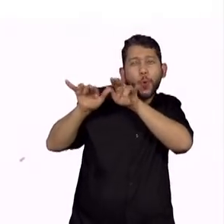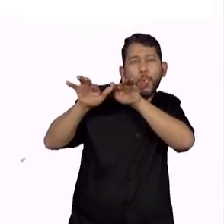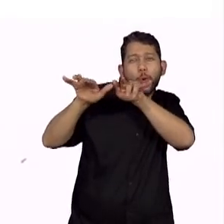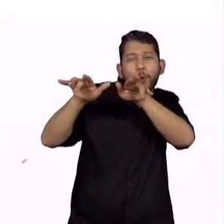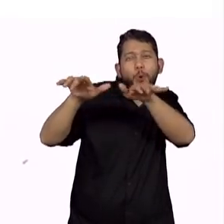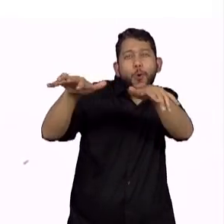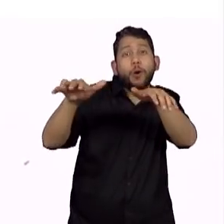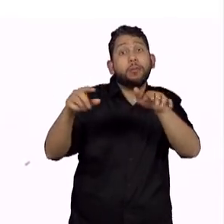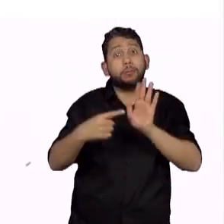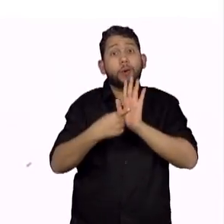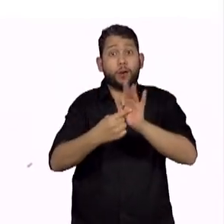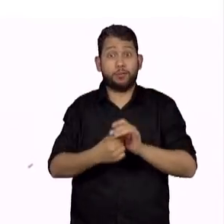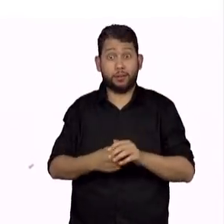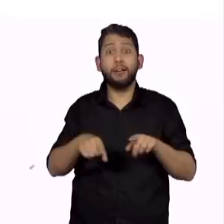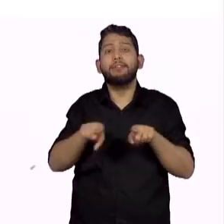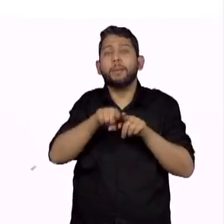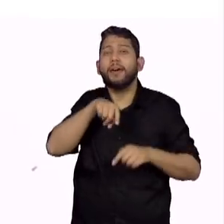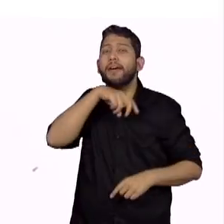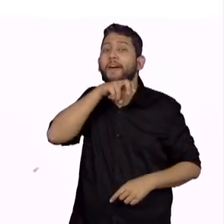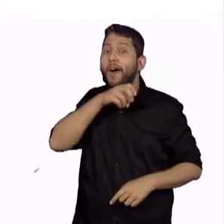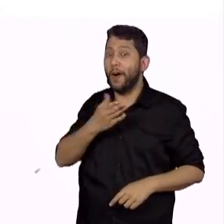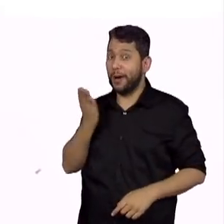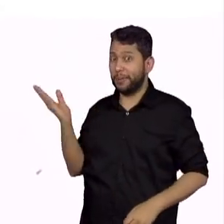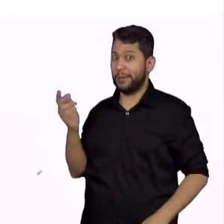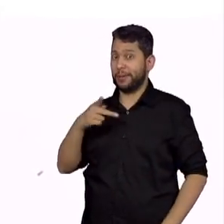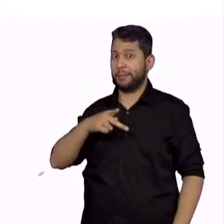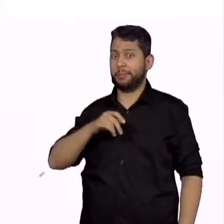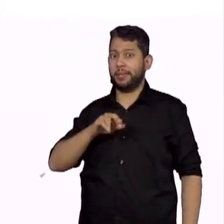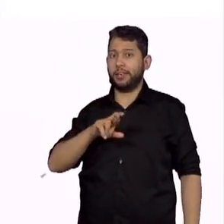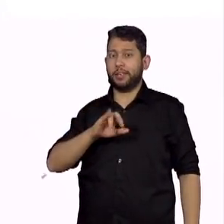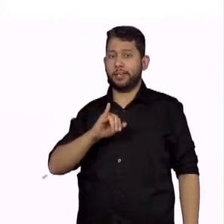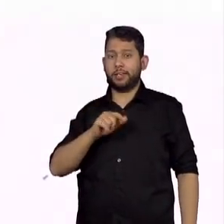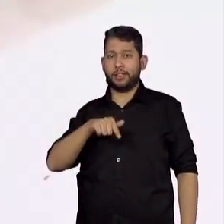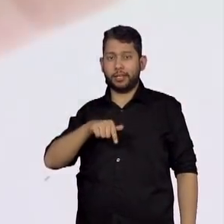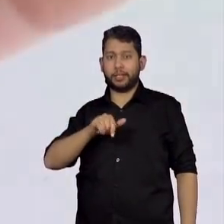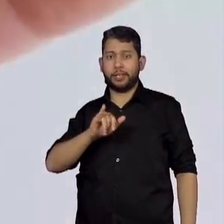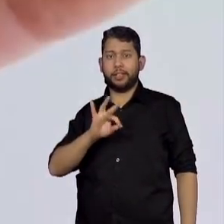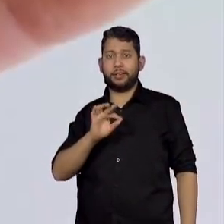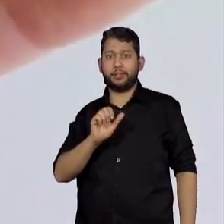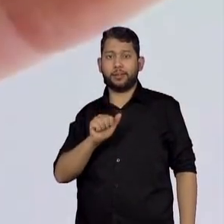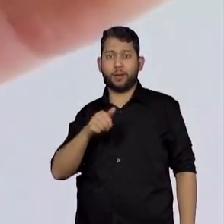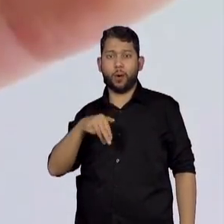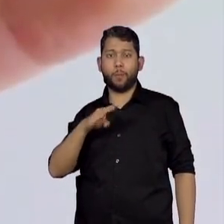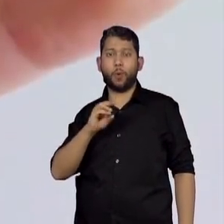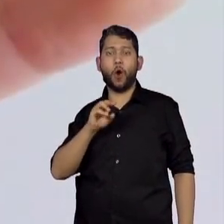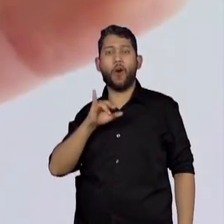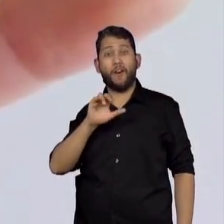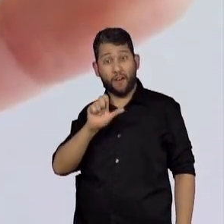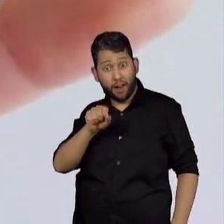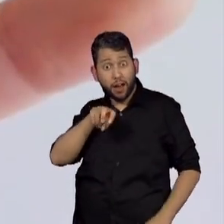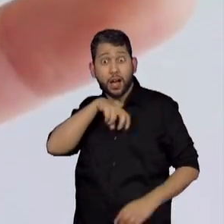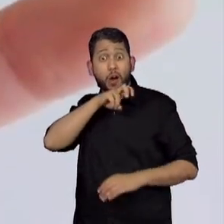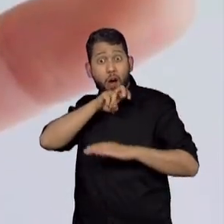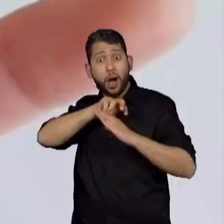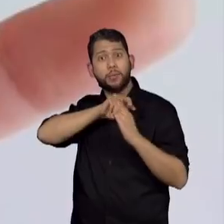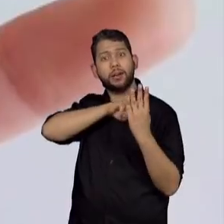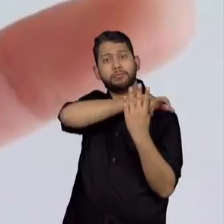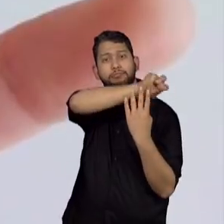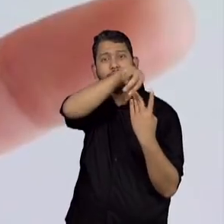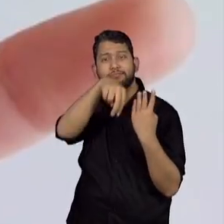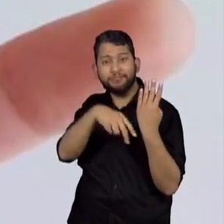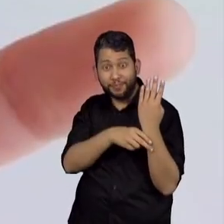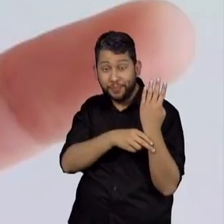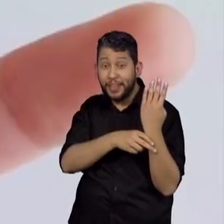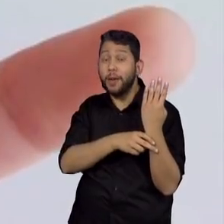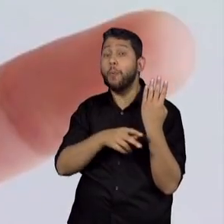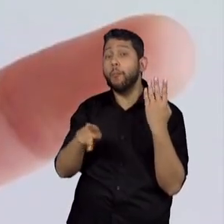primeiro ensaio com répteis, no caso, a periquitamboia, da Amazônia. E para trazer ainda mais leveza, Laura